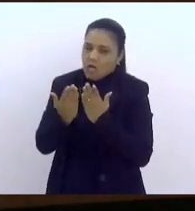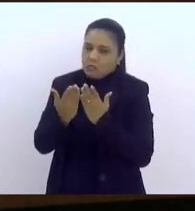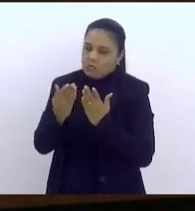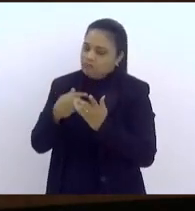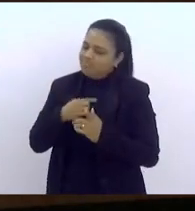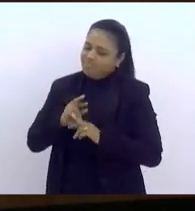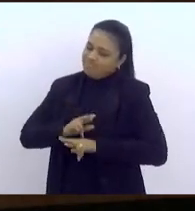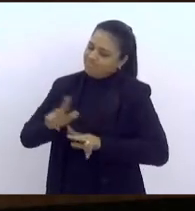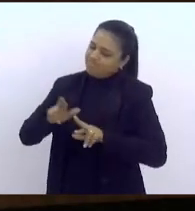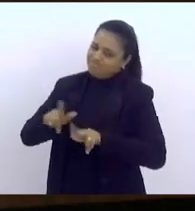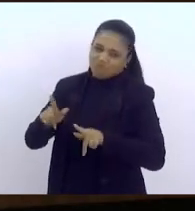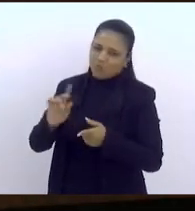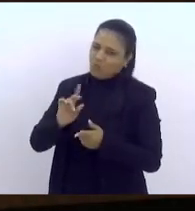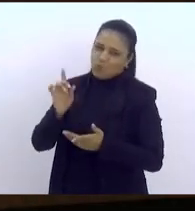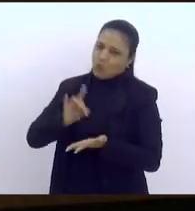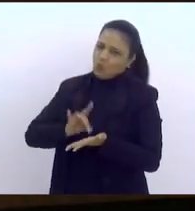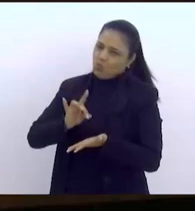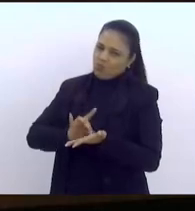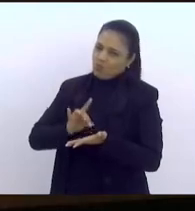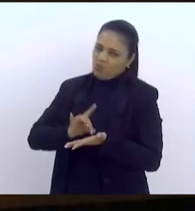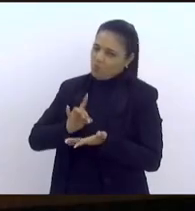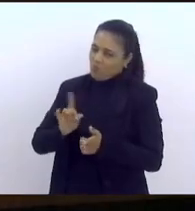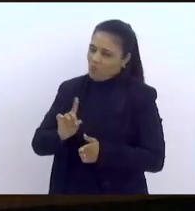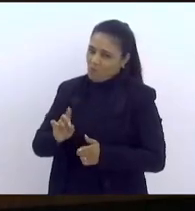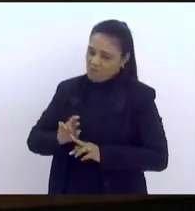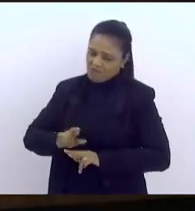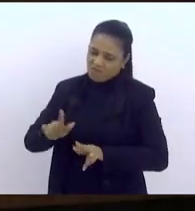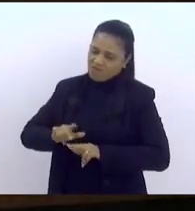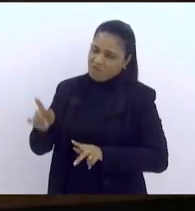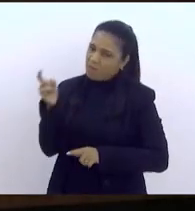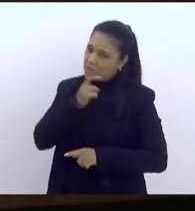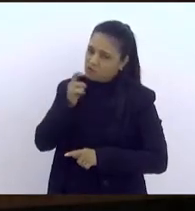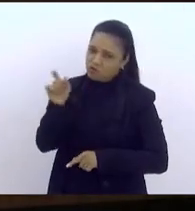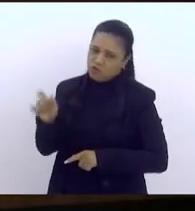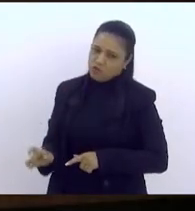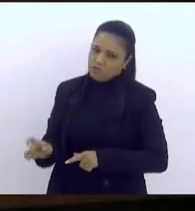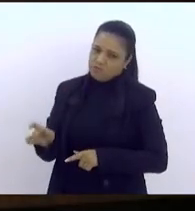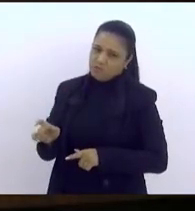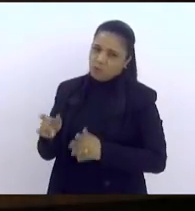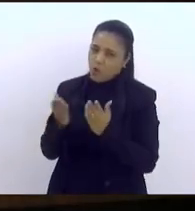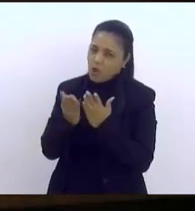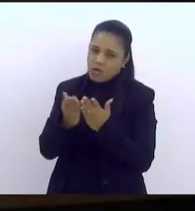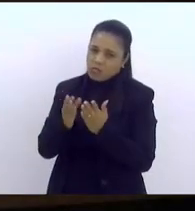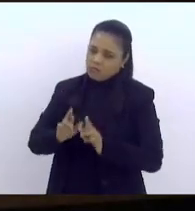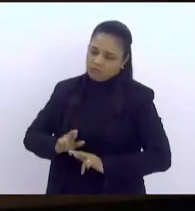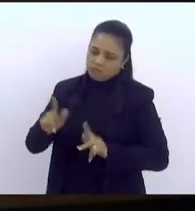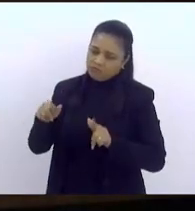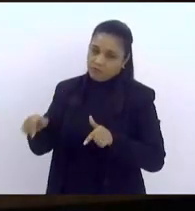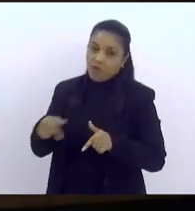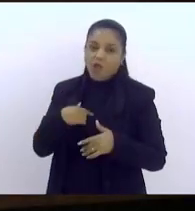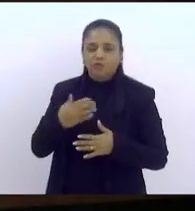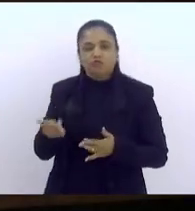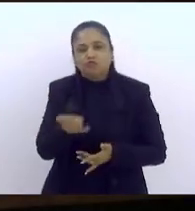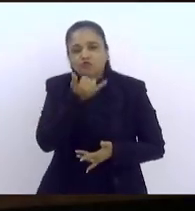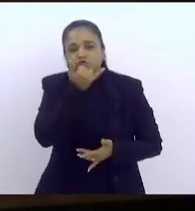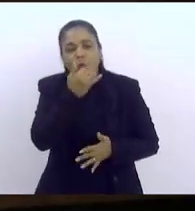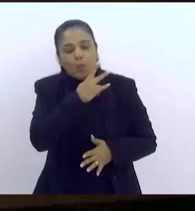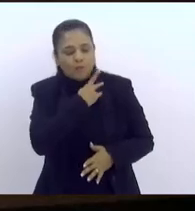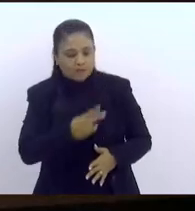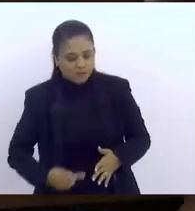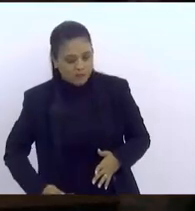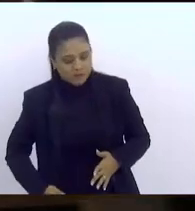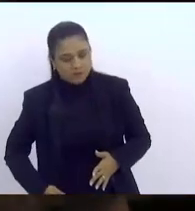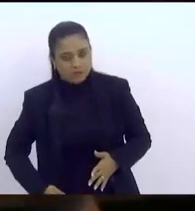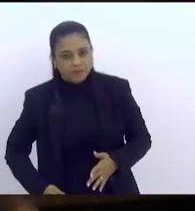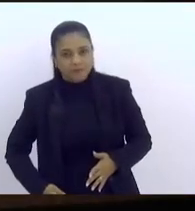vi, senhora presidente, senhor presidente, desculpe, é que eu vi ali a nossa deputada Tia Ju, senhor presidente,